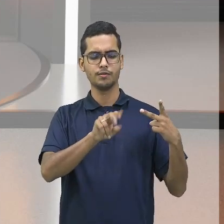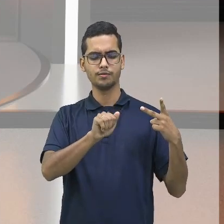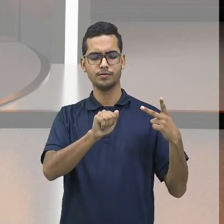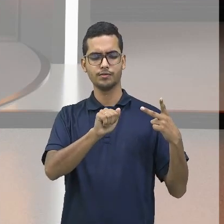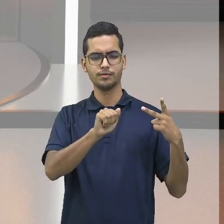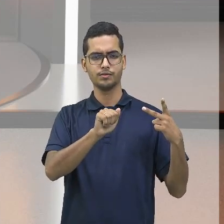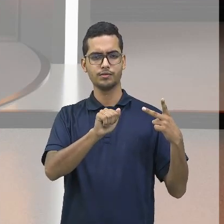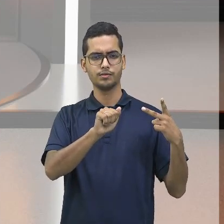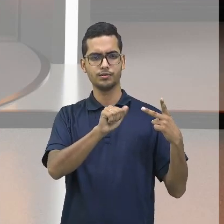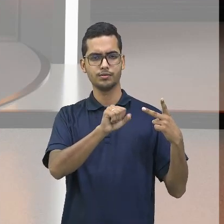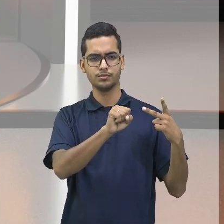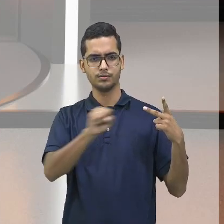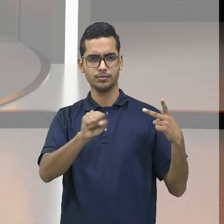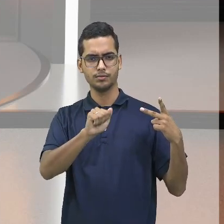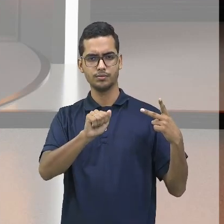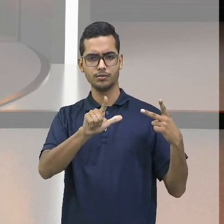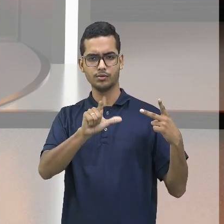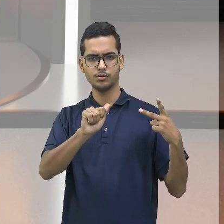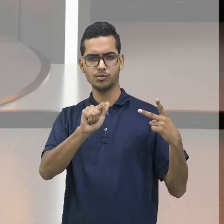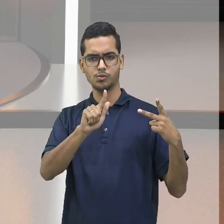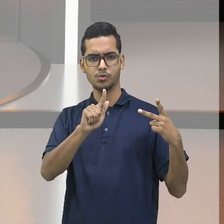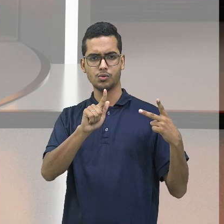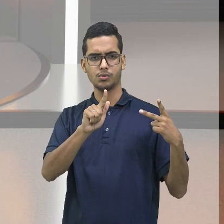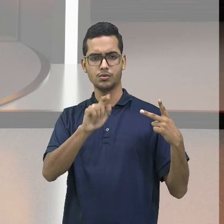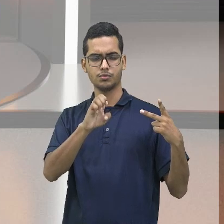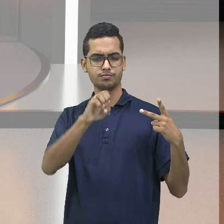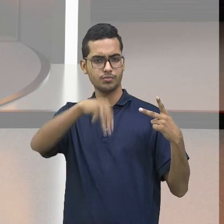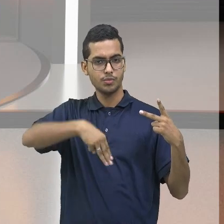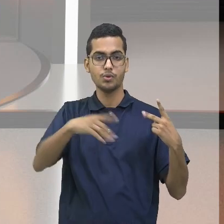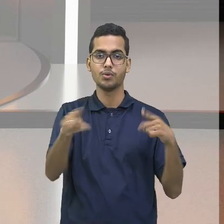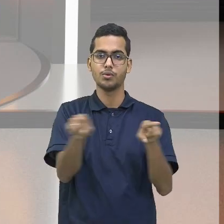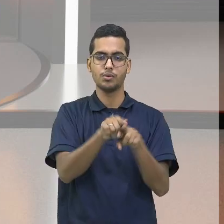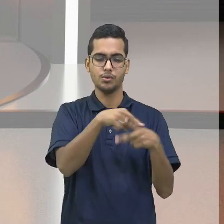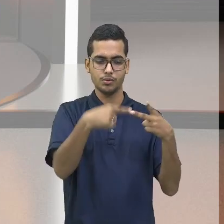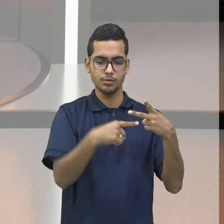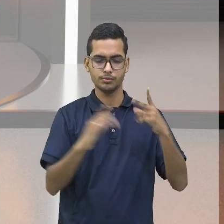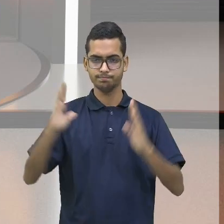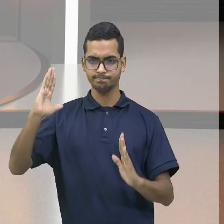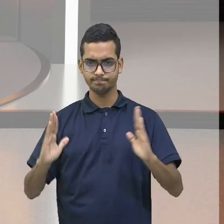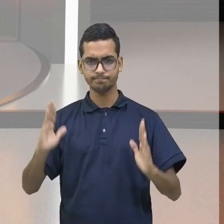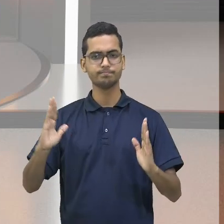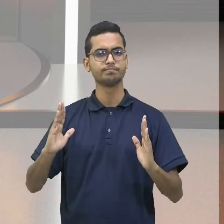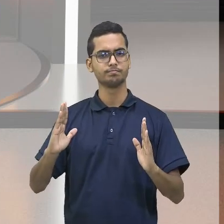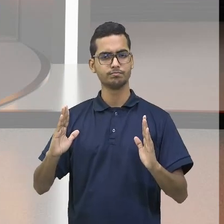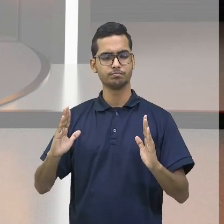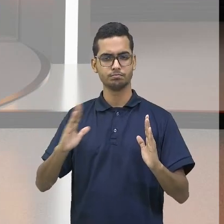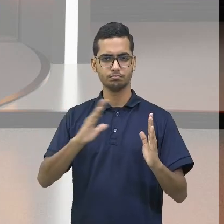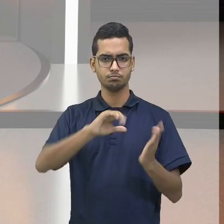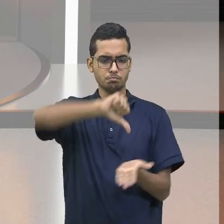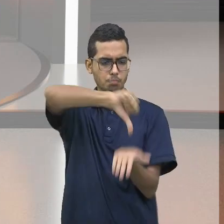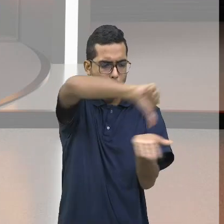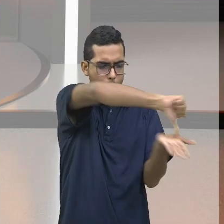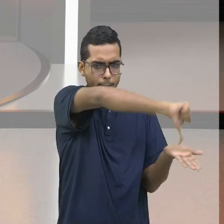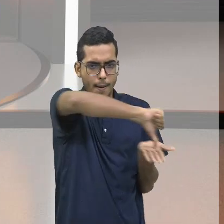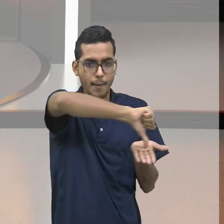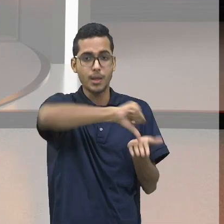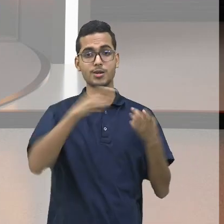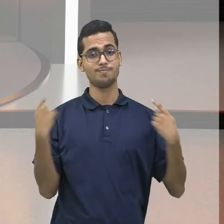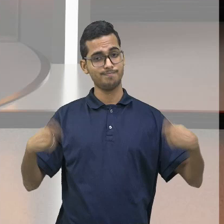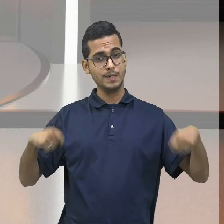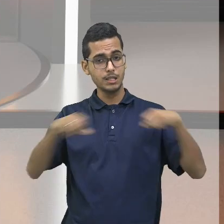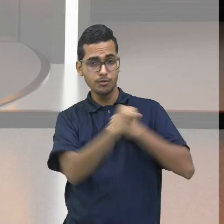que estamos falando, né, de um período onde esses pequenos reinos tinham que se